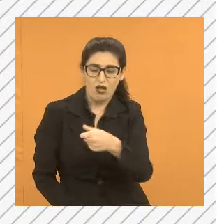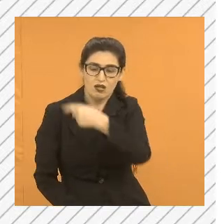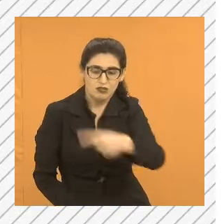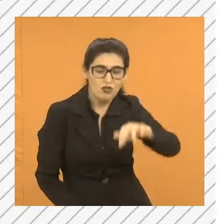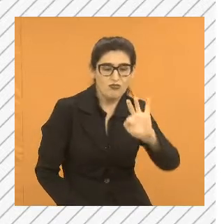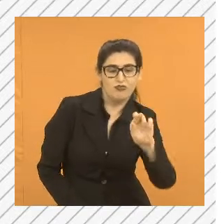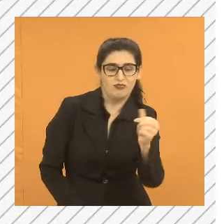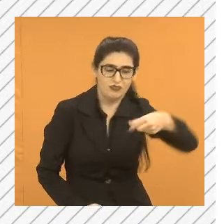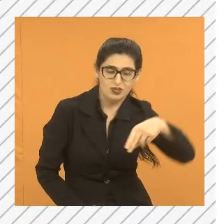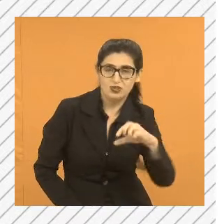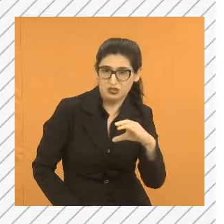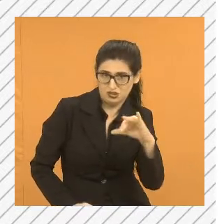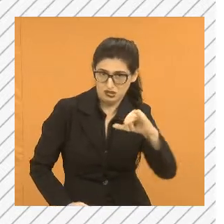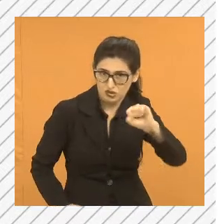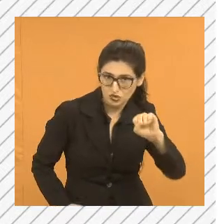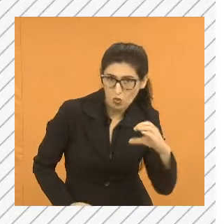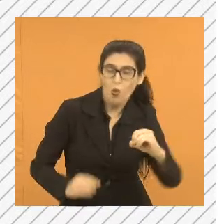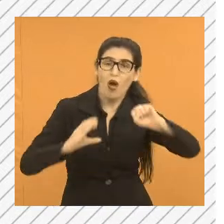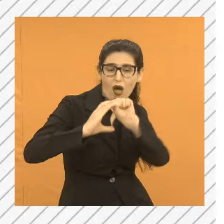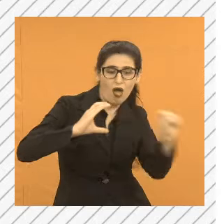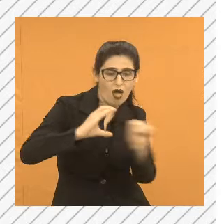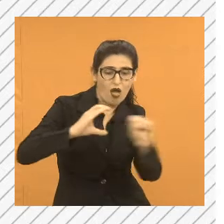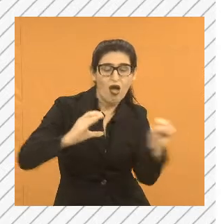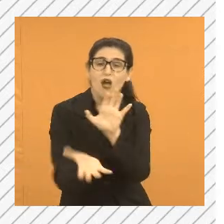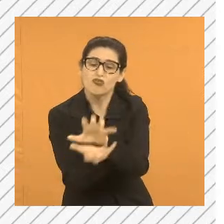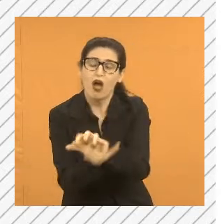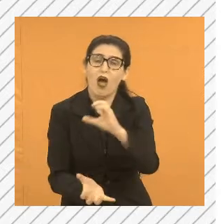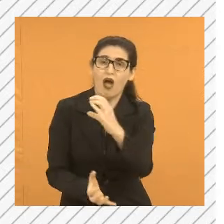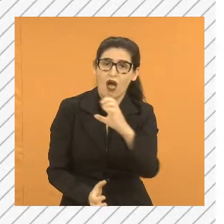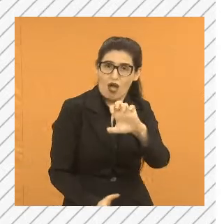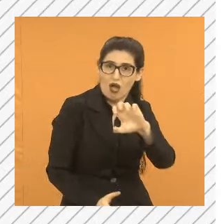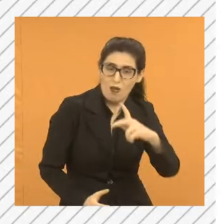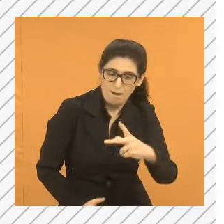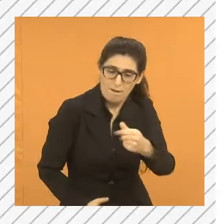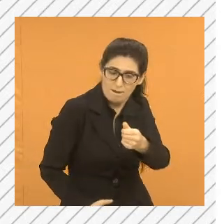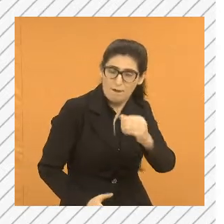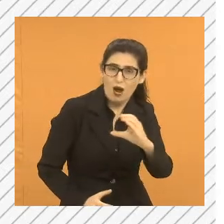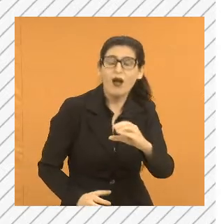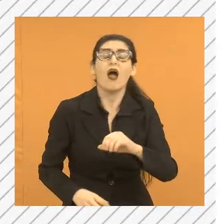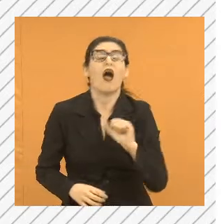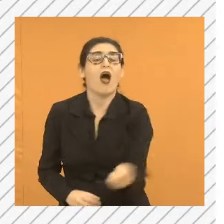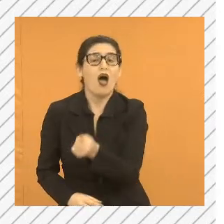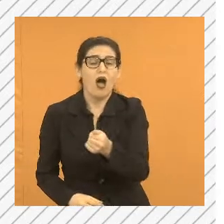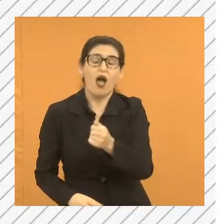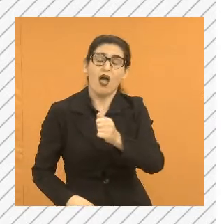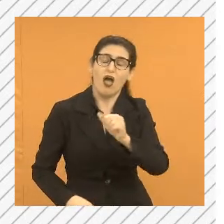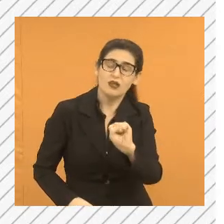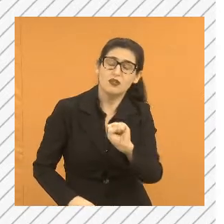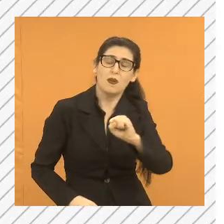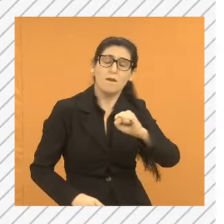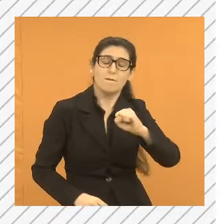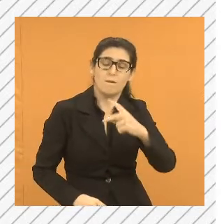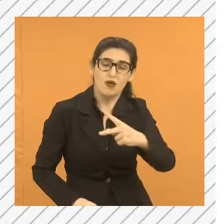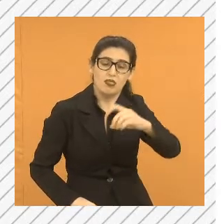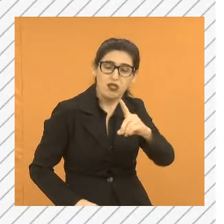Assis, Santa Casa de Jacareí, CEPAC e a SPDM, que está no SIM.